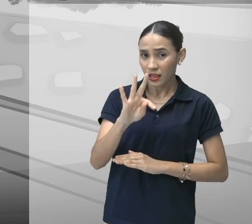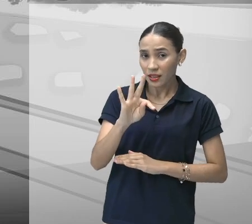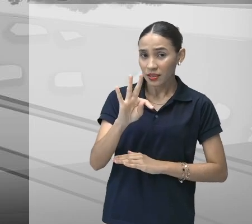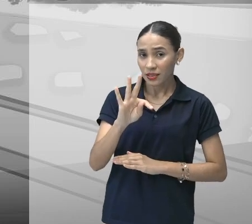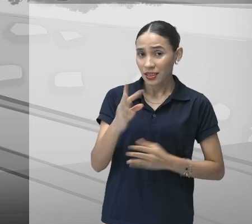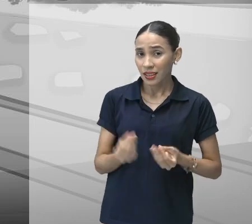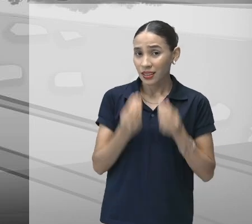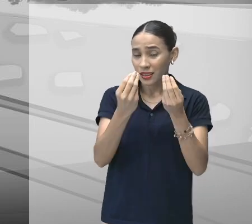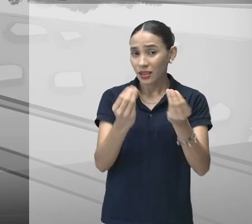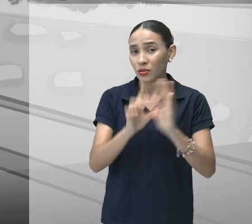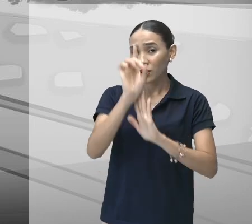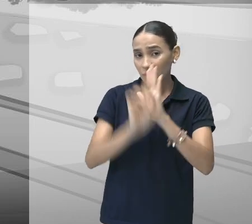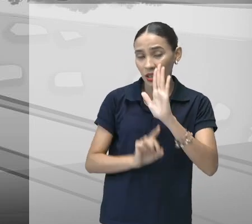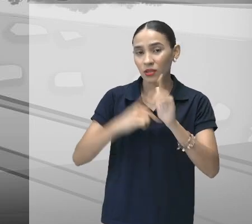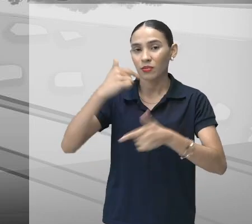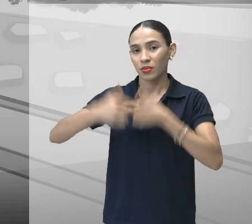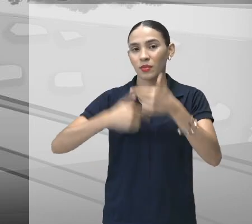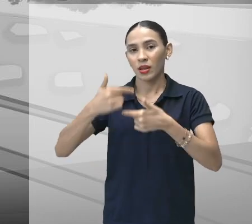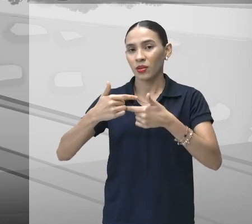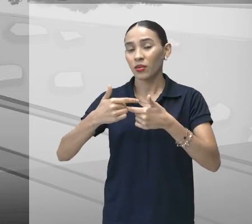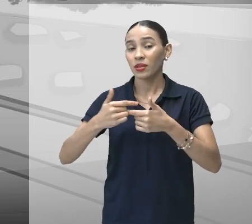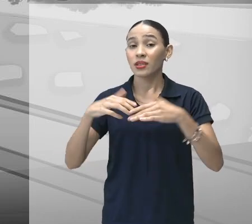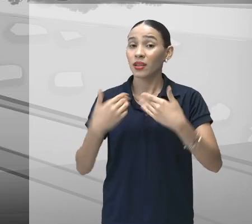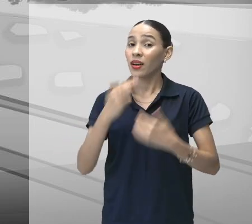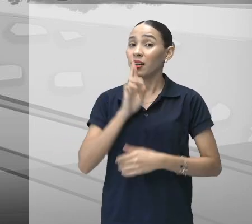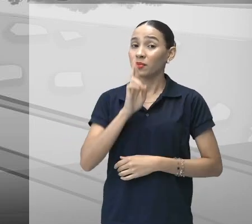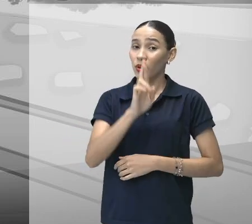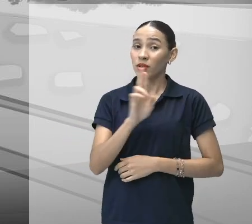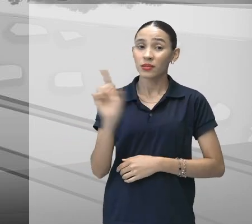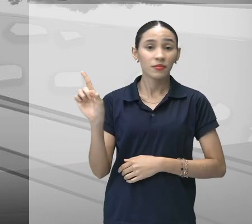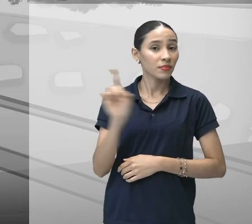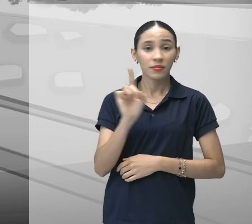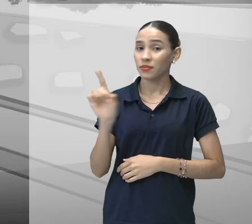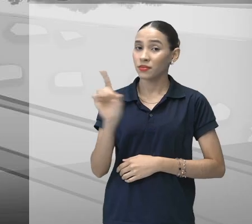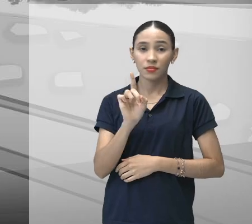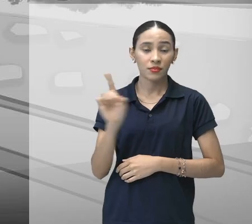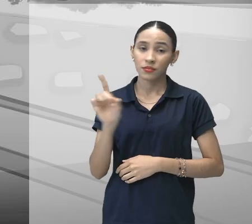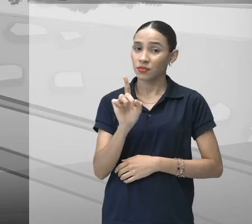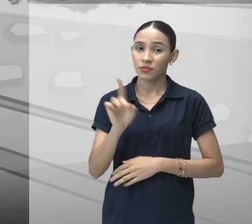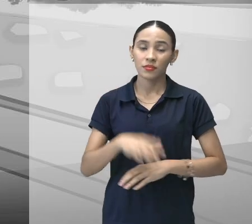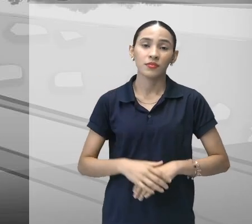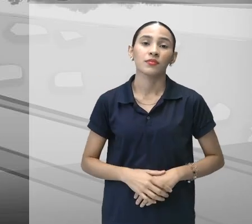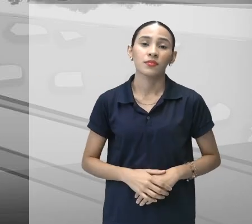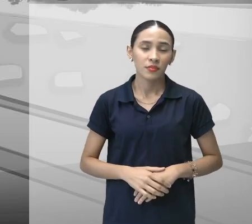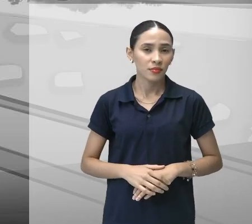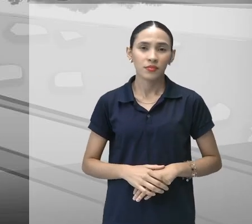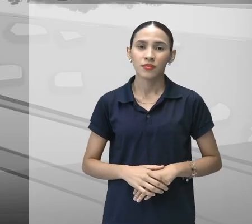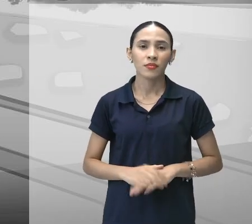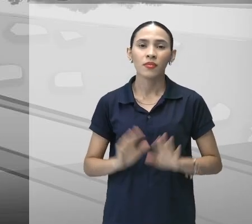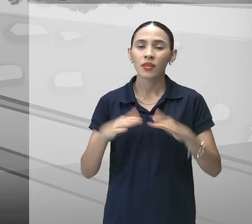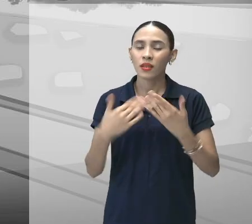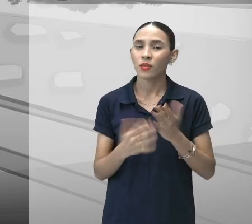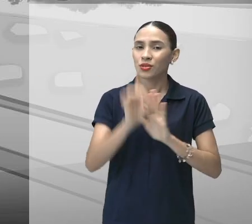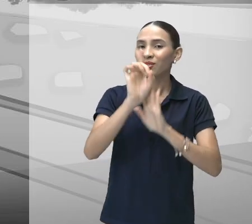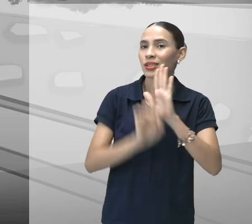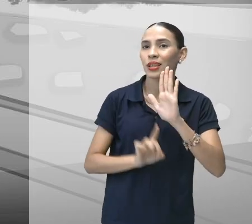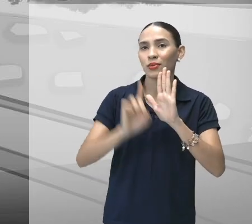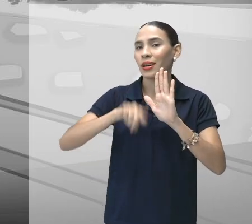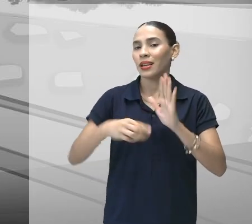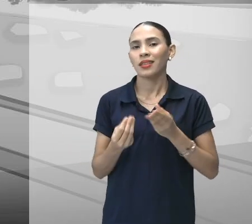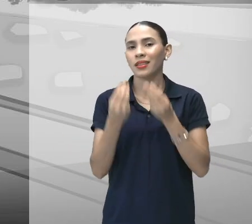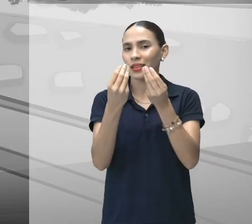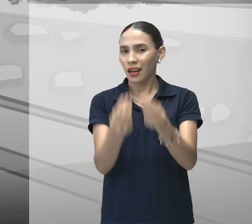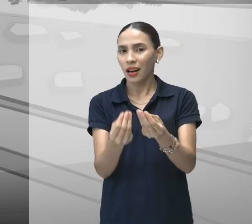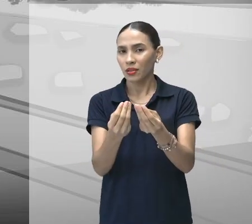ele deu direito para os trabalhadores? A resposta é não, tá, gente? De forma alguma, direito é